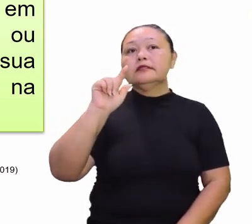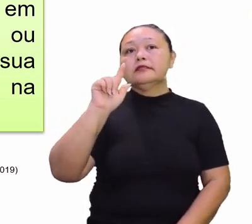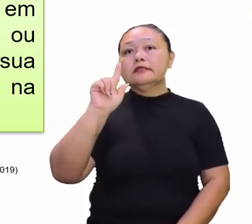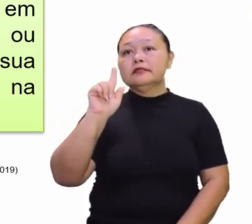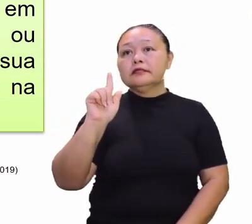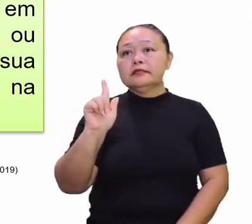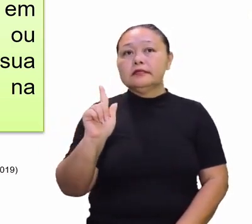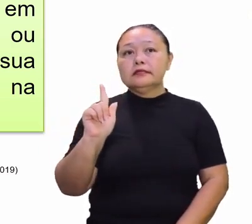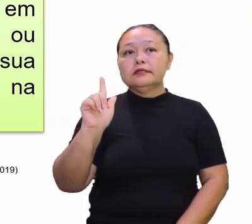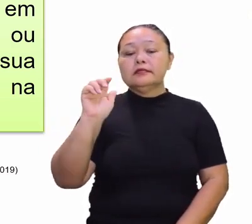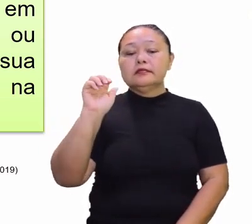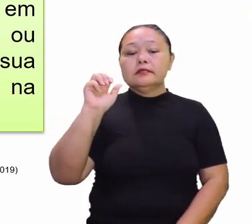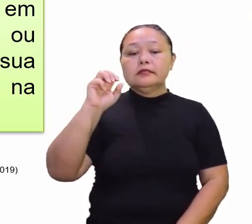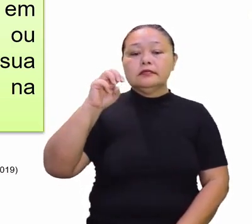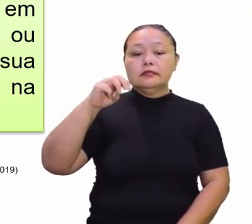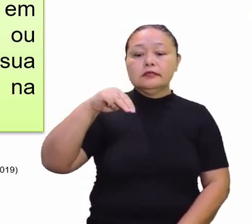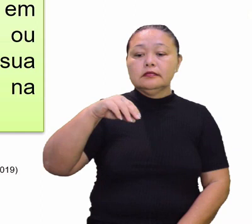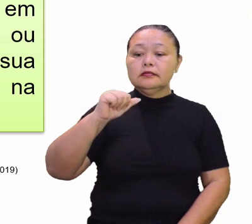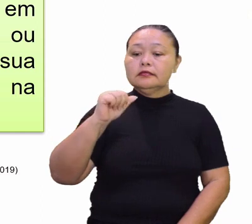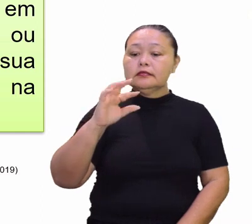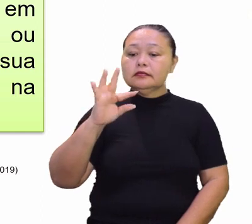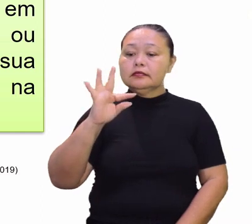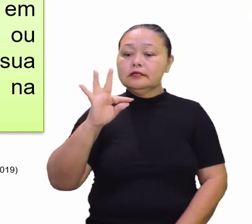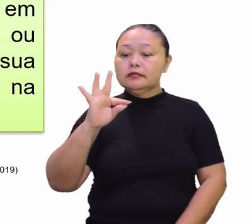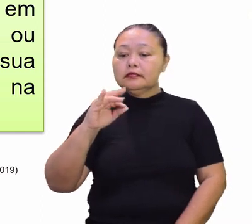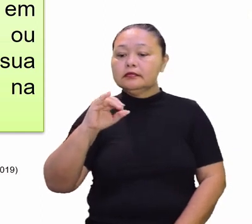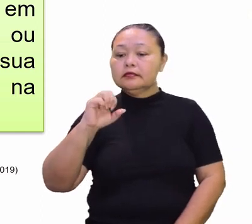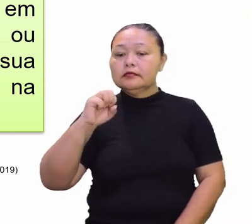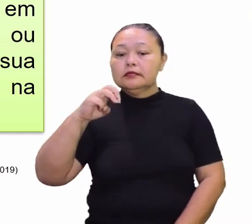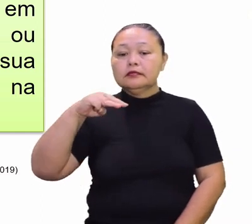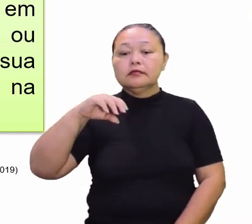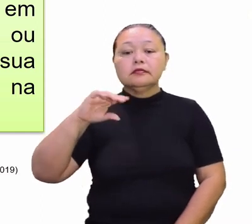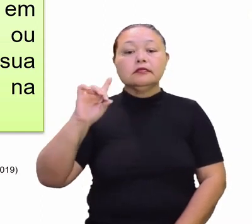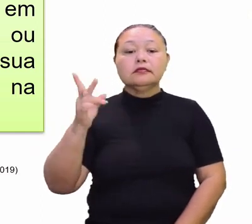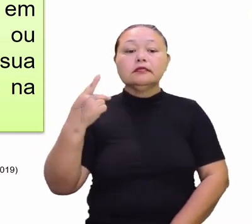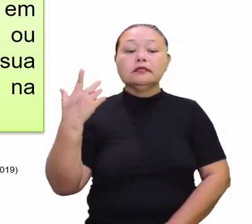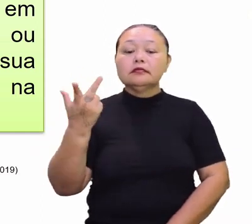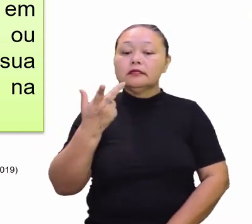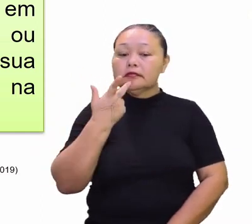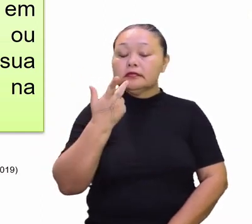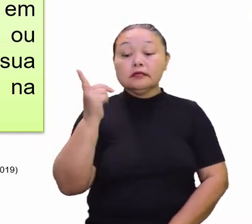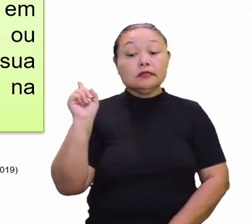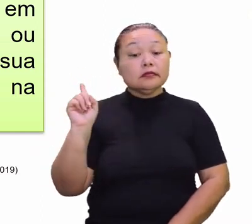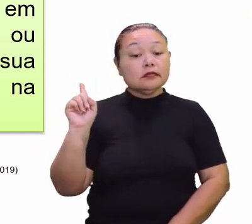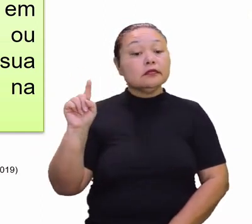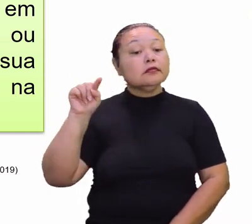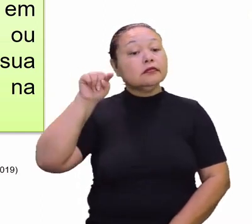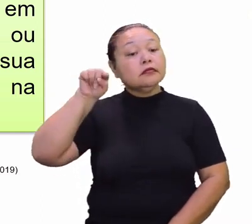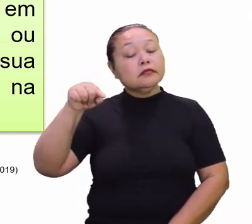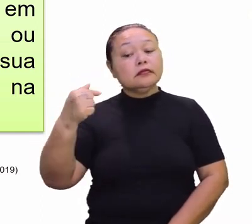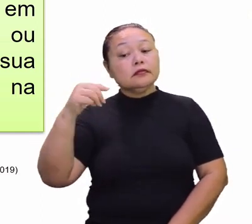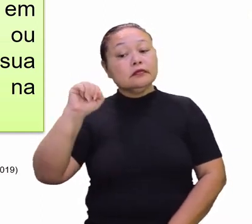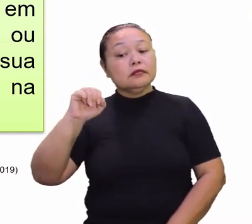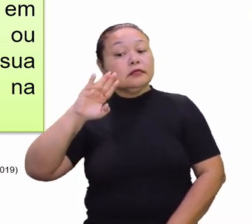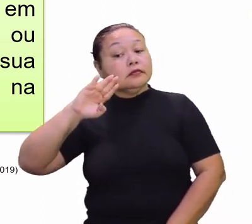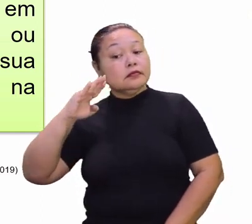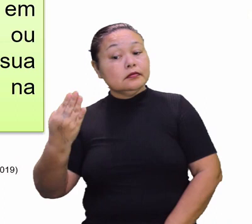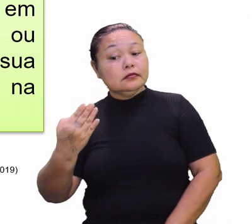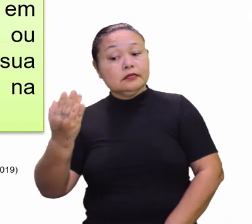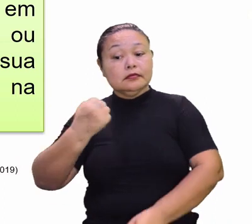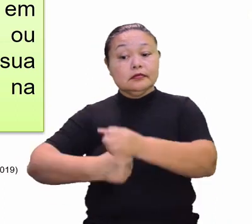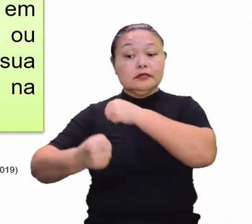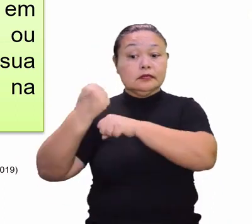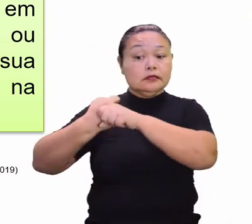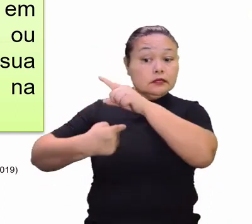magmatismo. Ou seja, nesta época, estamos falando de 1,78 bilhões